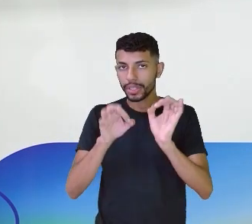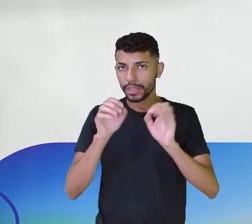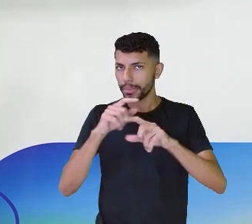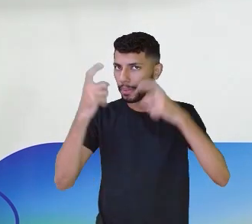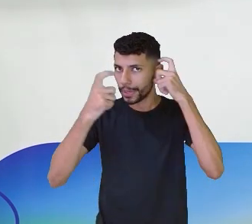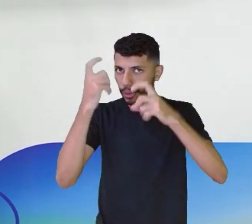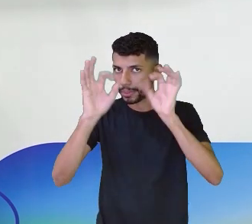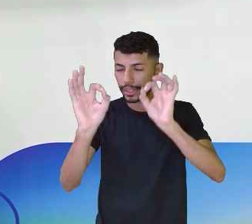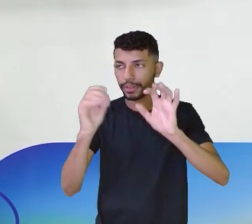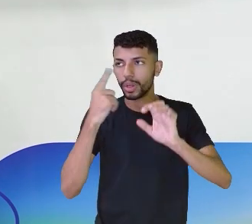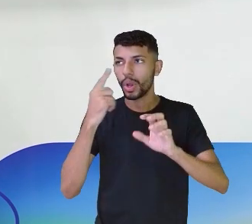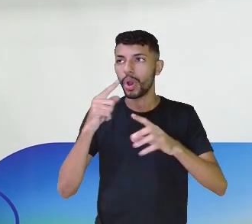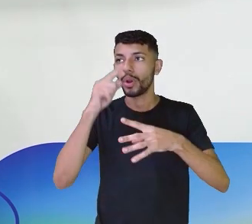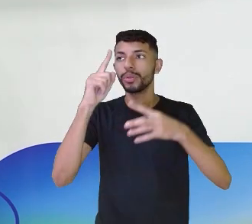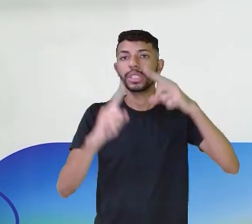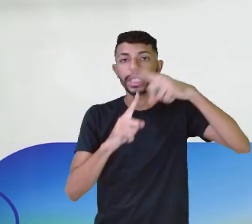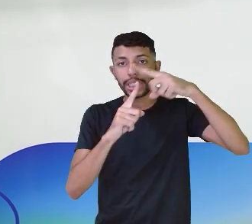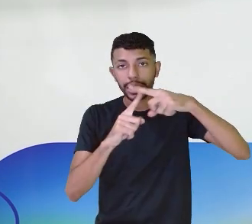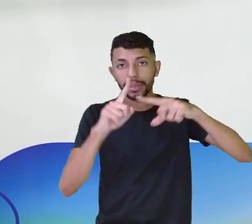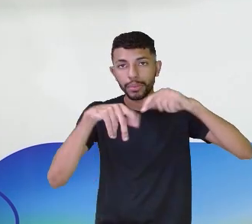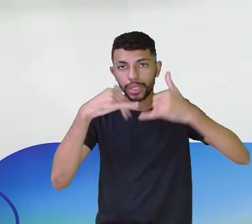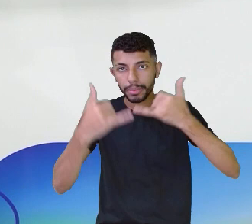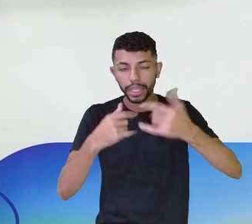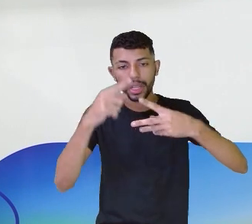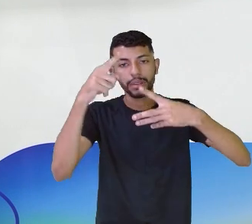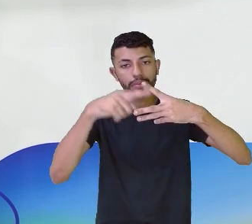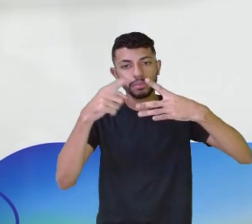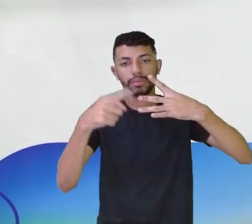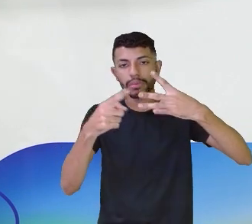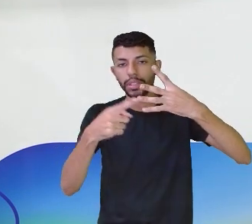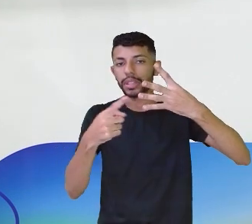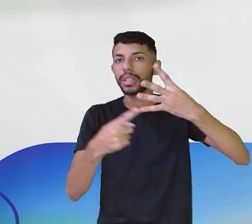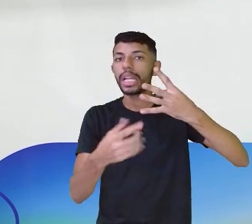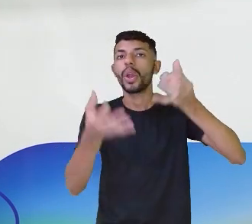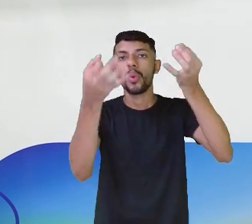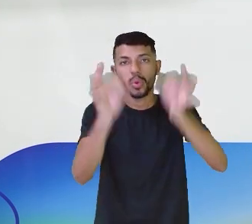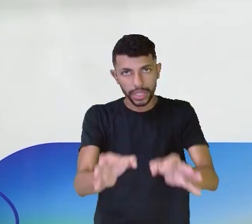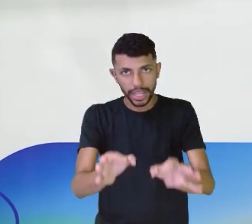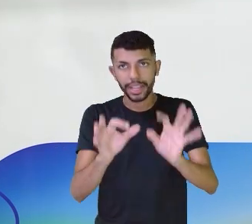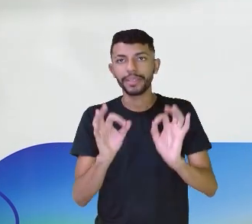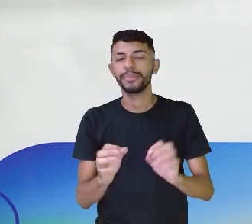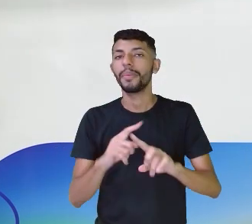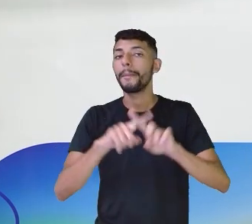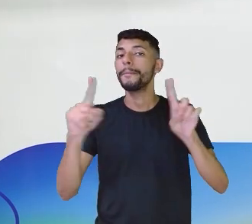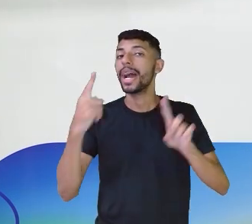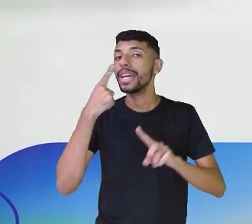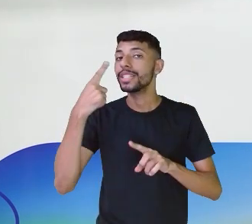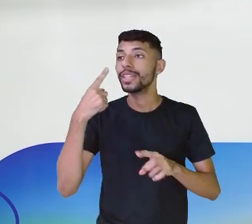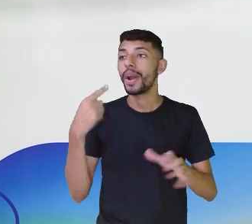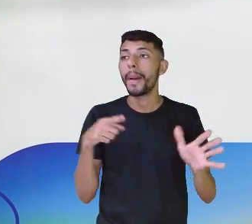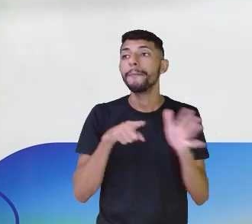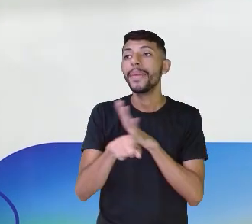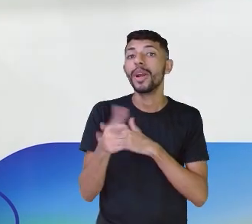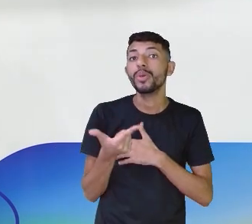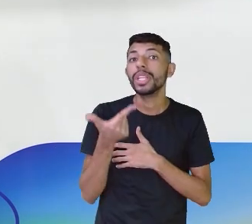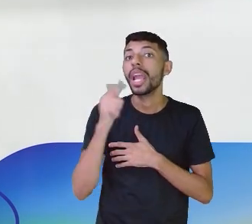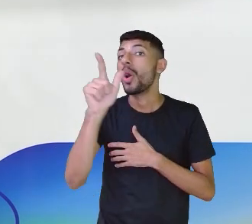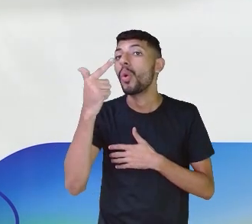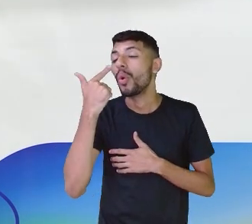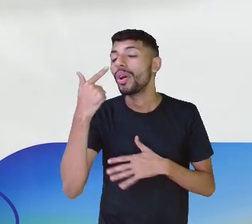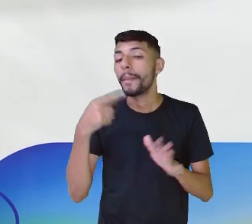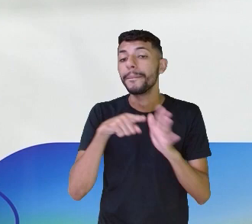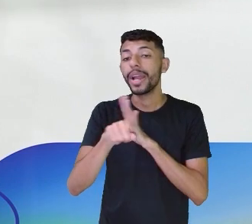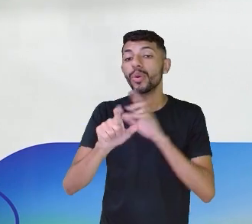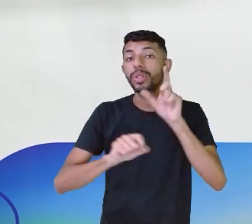em consideração os tipos de brinquedos, sim, você está correta. São 4. Mas eu não perguntei isso. Eu quero